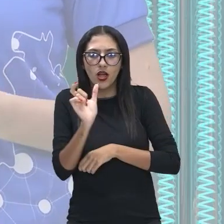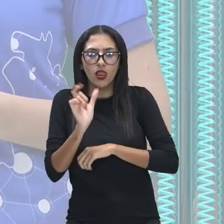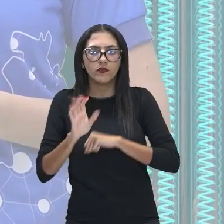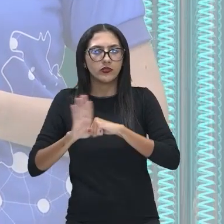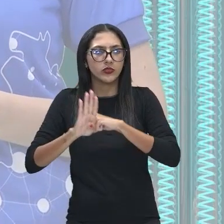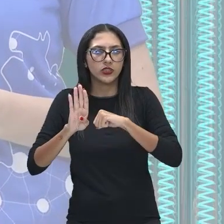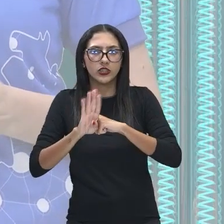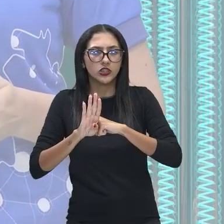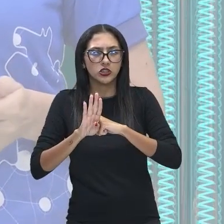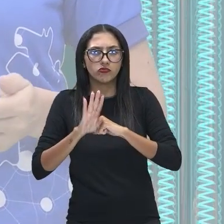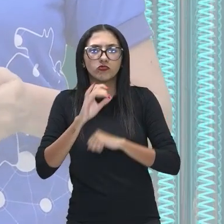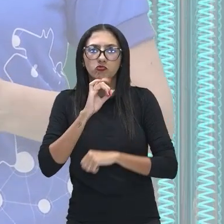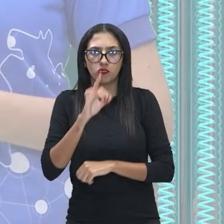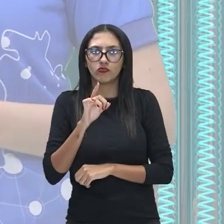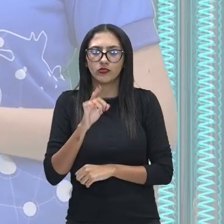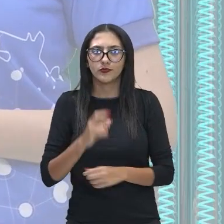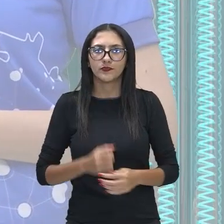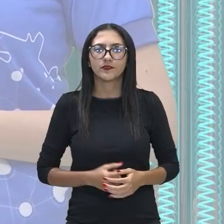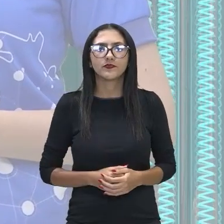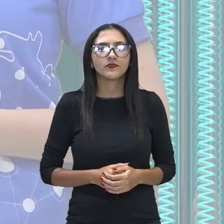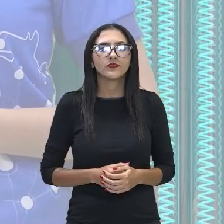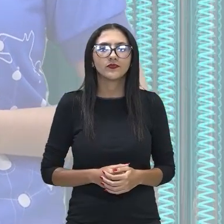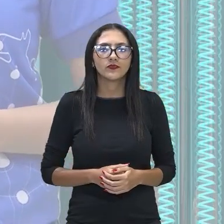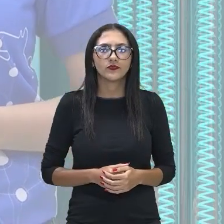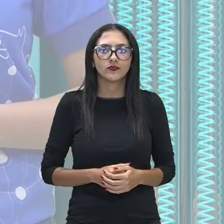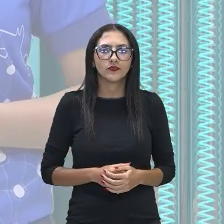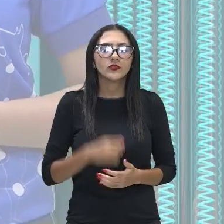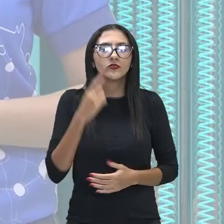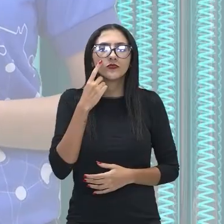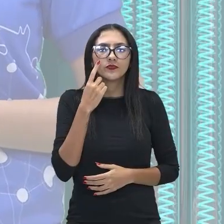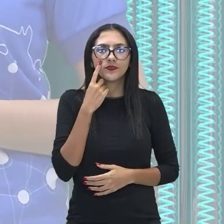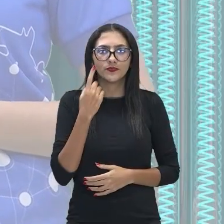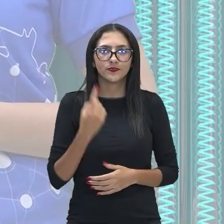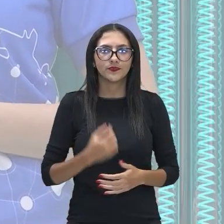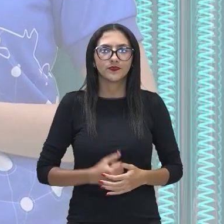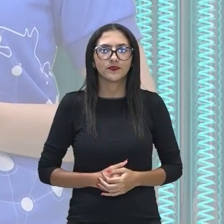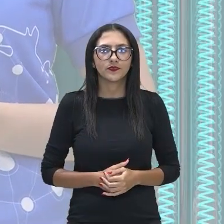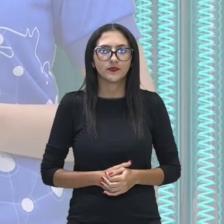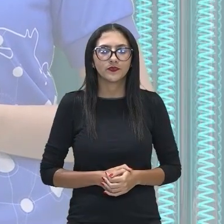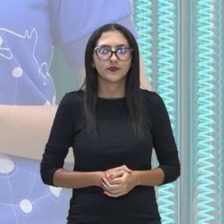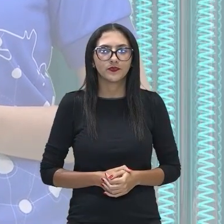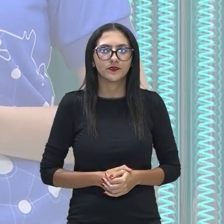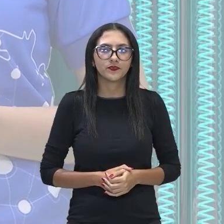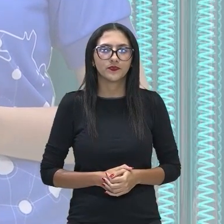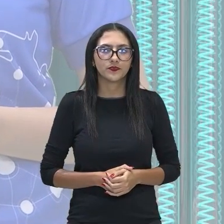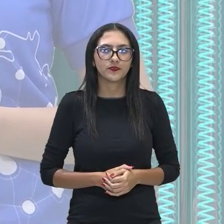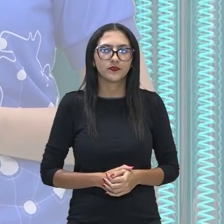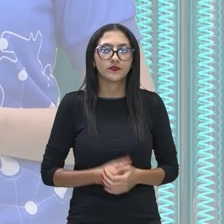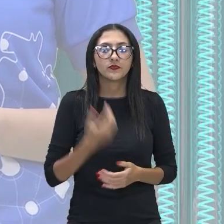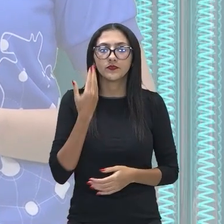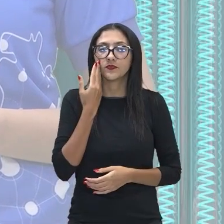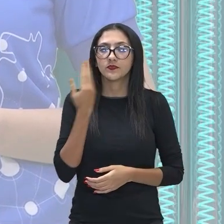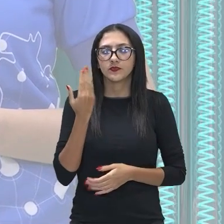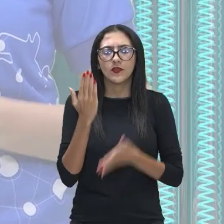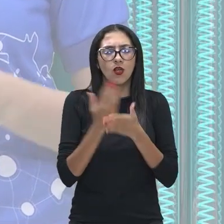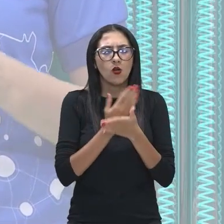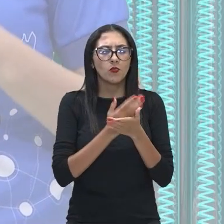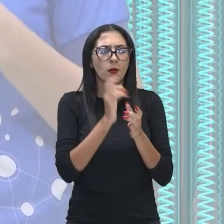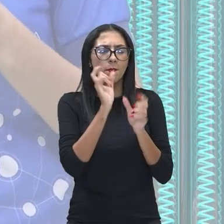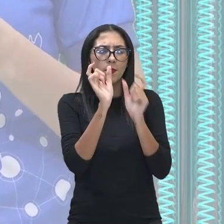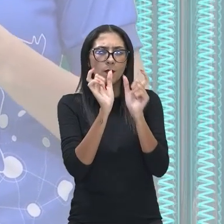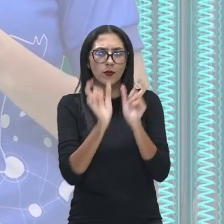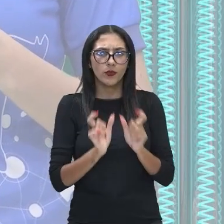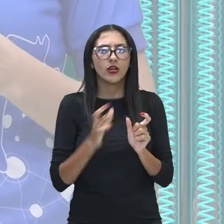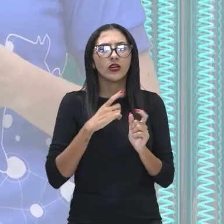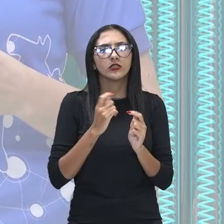não contabilizamos. Vamos ver aqui as palavras junto comigo. Então, algumas palavras que a gente pode utilizar para